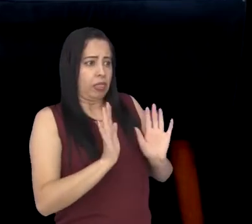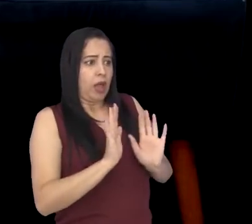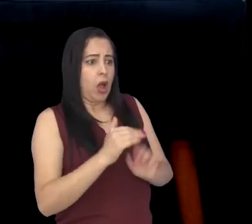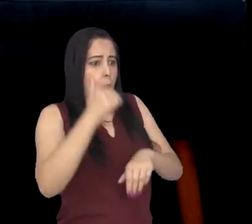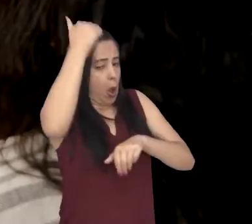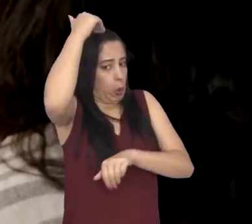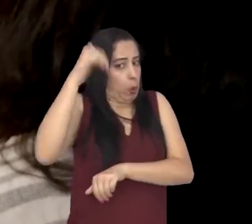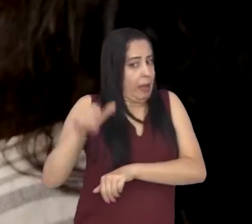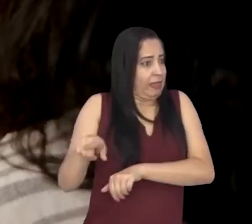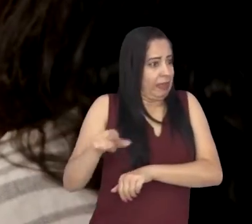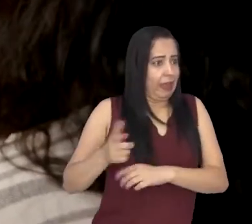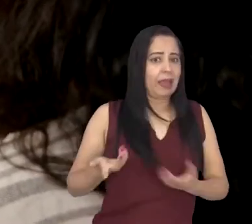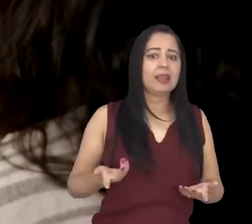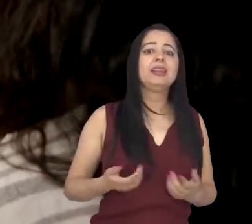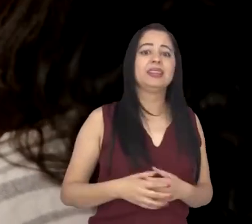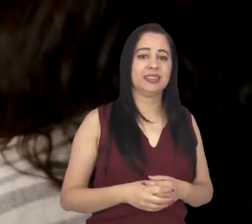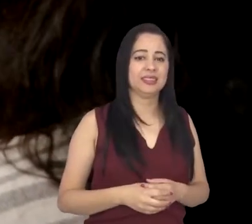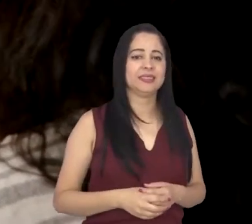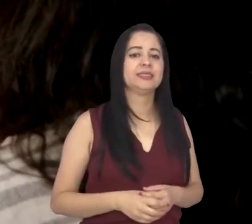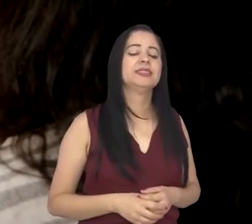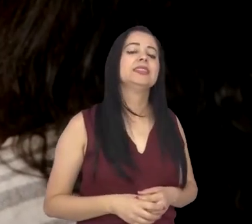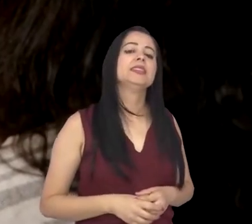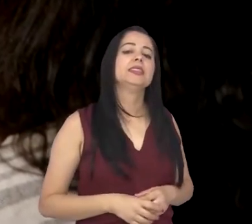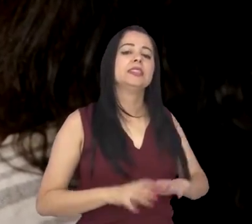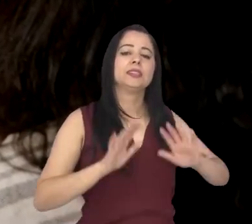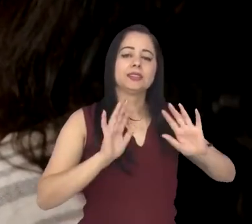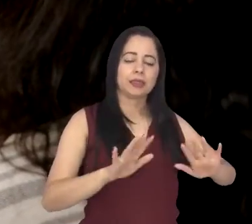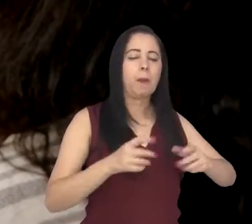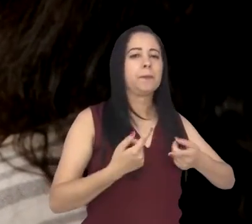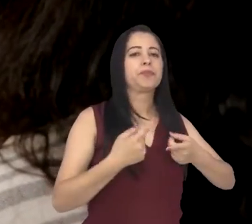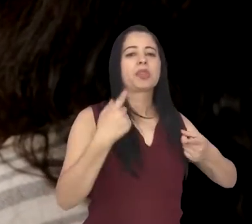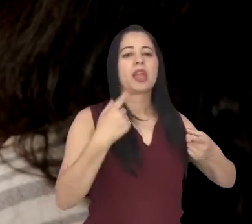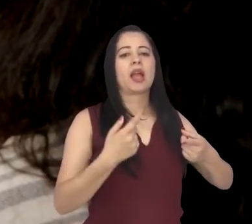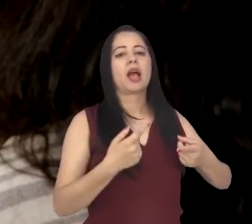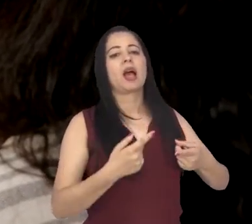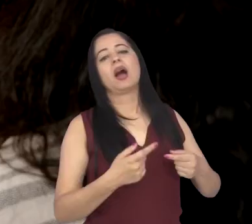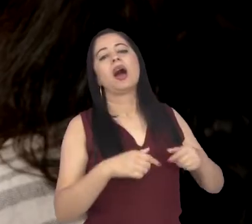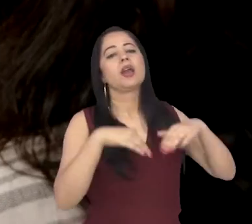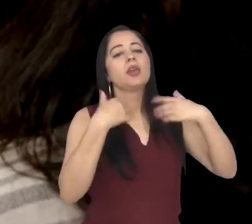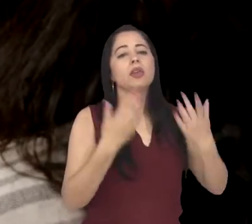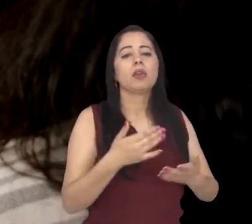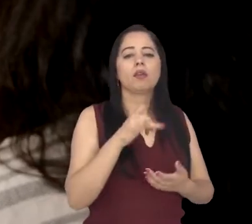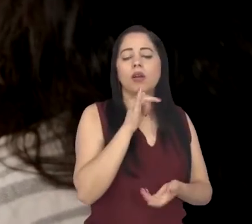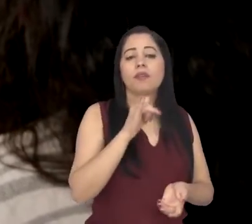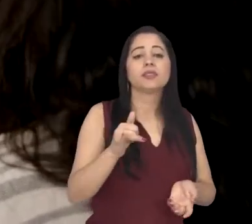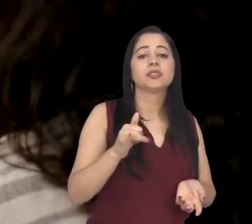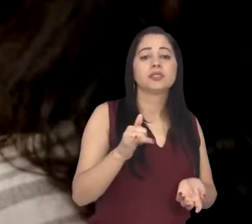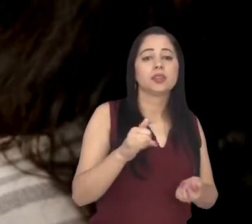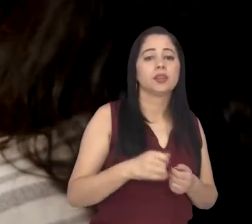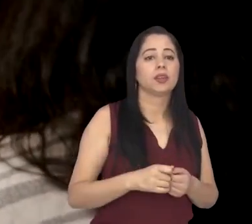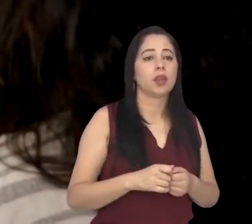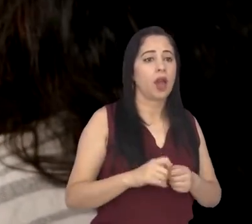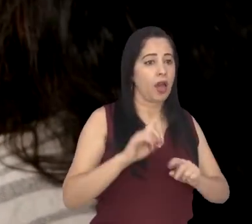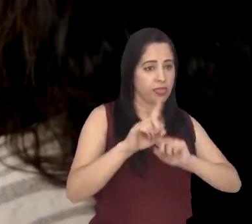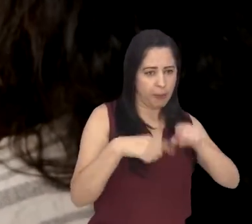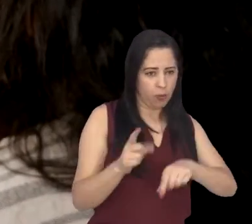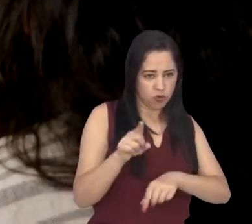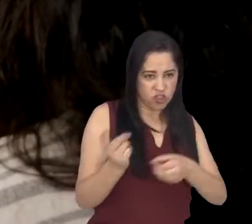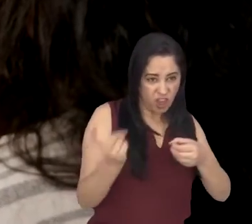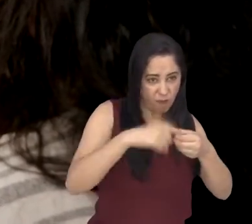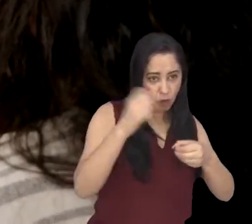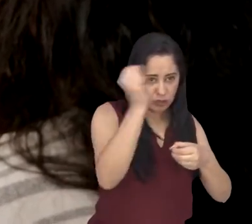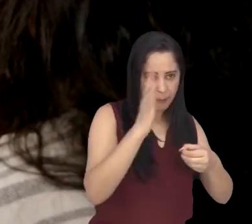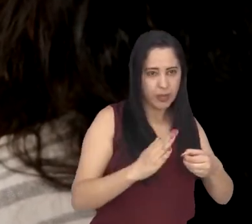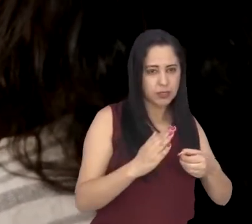chefe, editor-chefe. Só foi ele de editor-chefe, para editar as matérias. Aí eu falei, então, quando você voltar para o Brasil, eu vou pensar se você